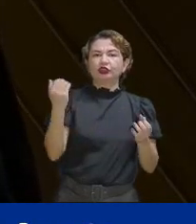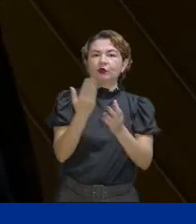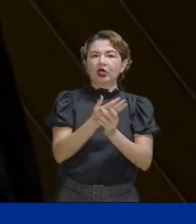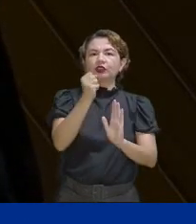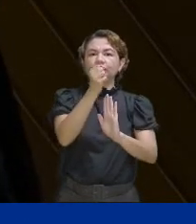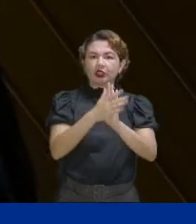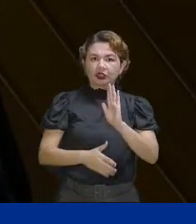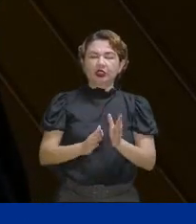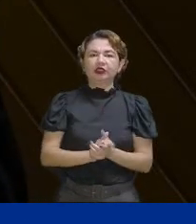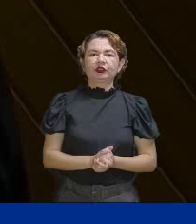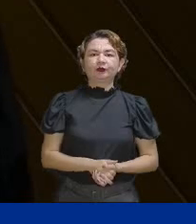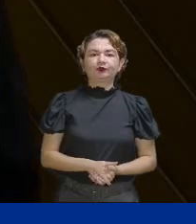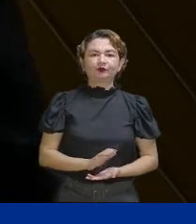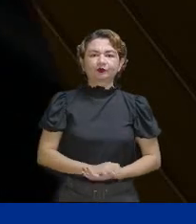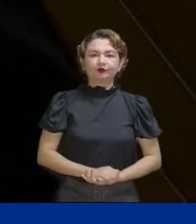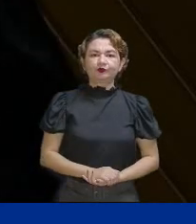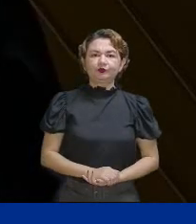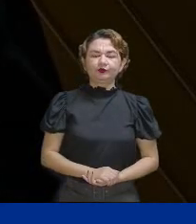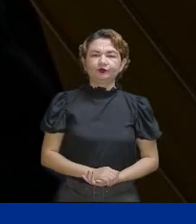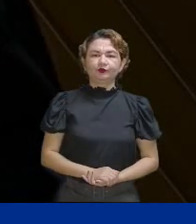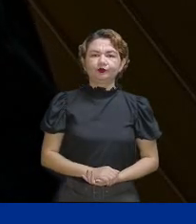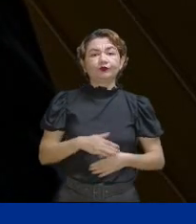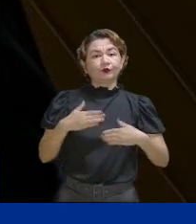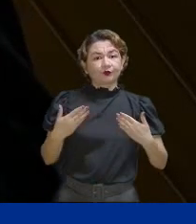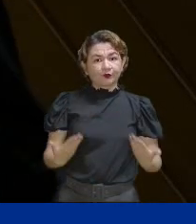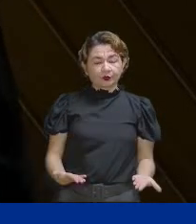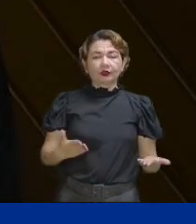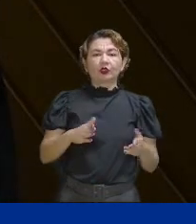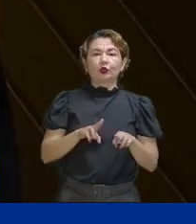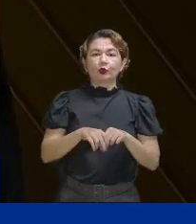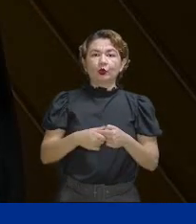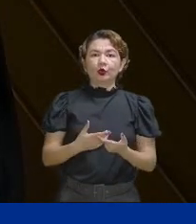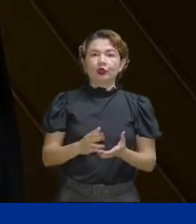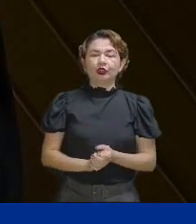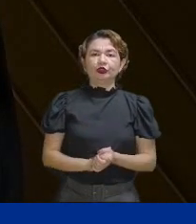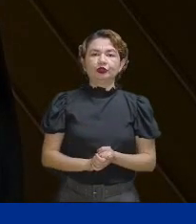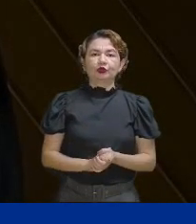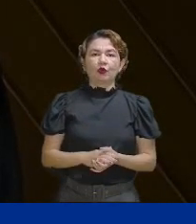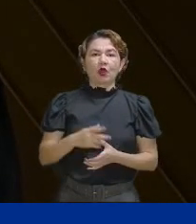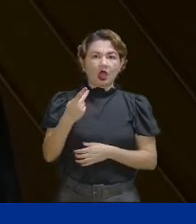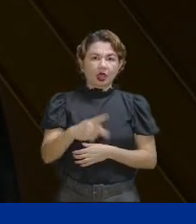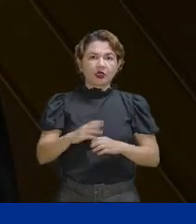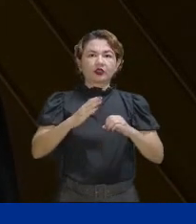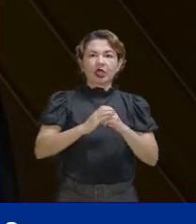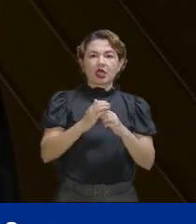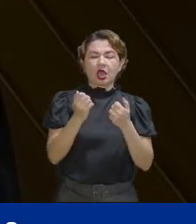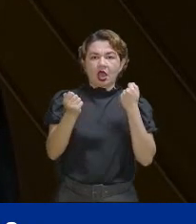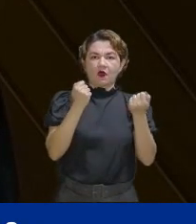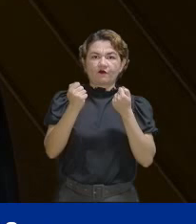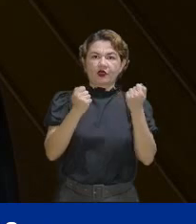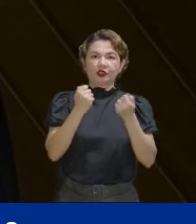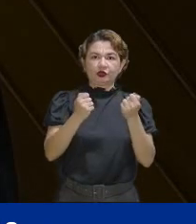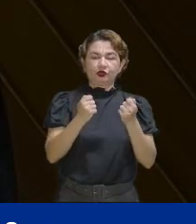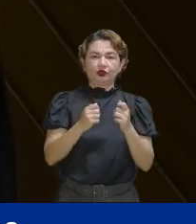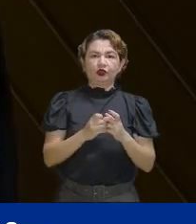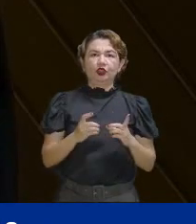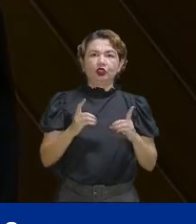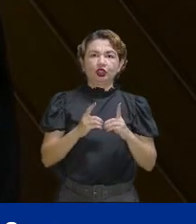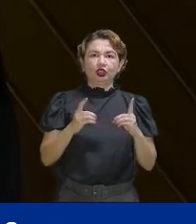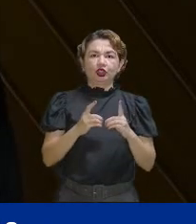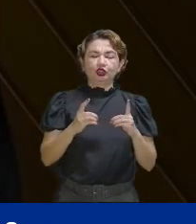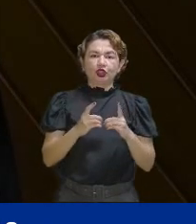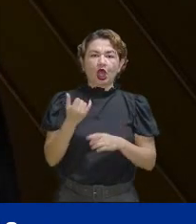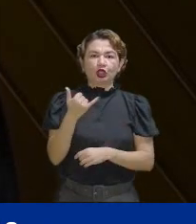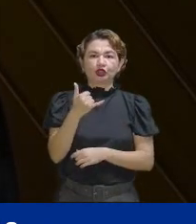embargos de declaração. Fecho aspas. A partir disso, conclui-se que este tribunal analisou os diálogos extraídos dos